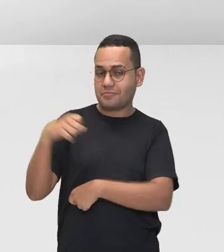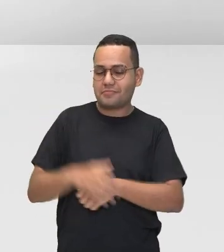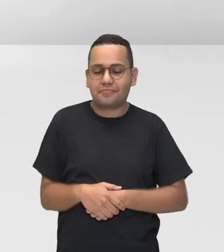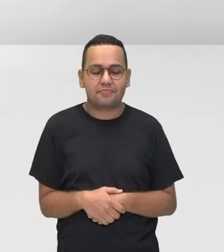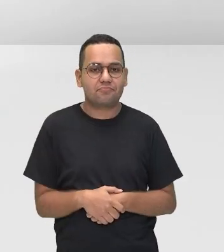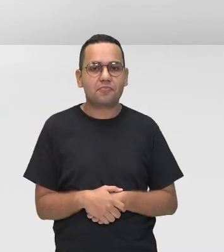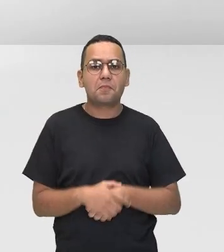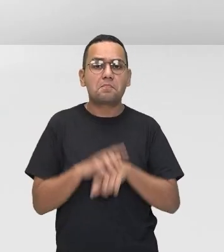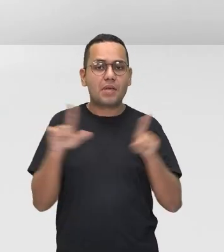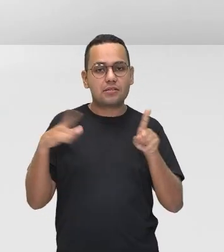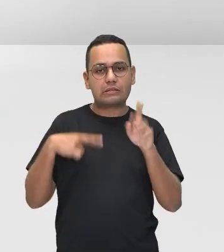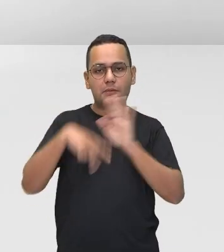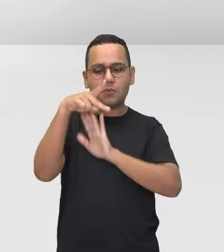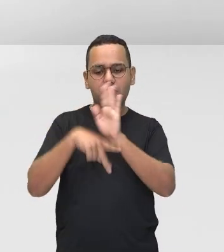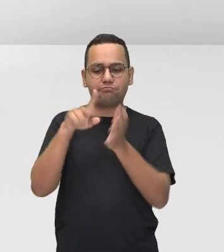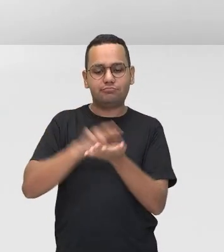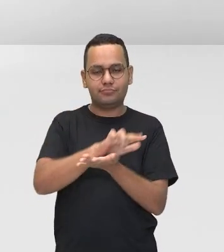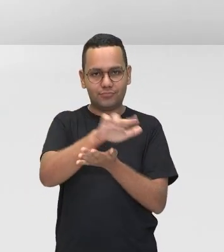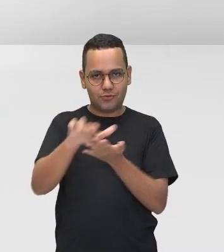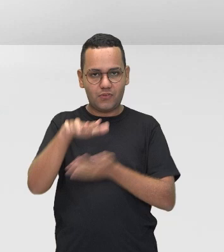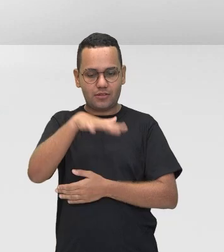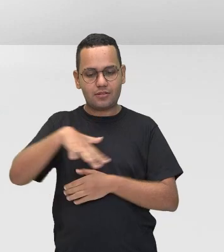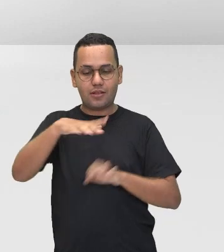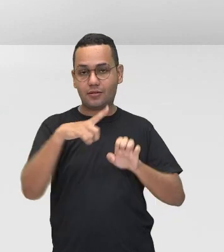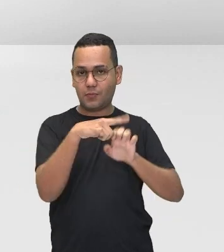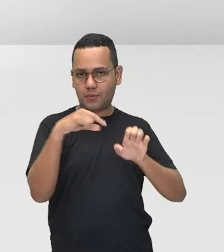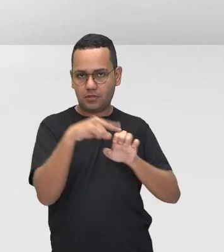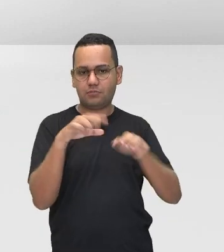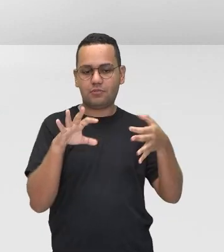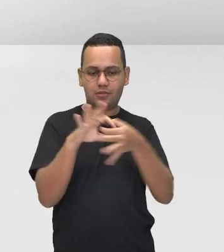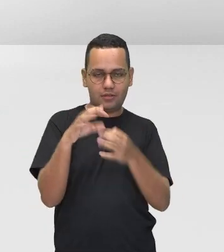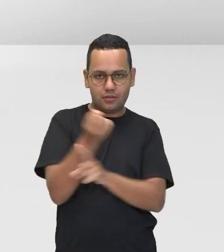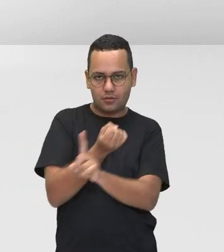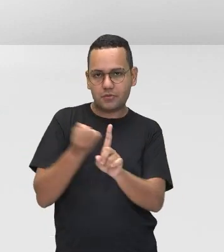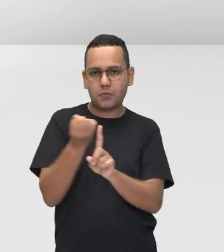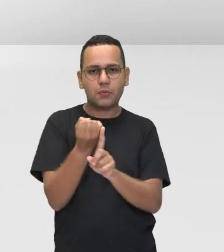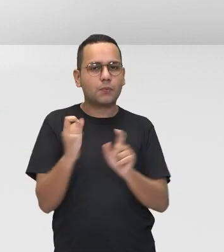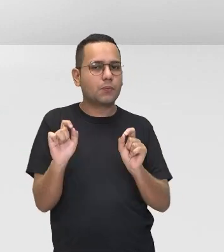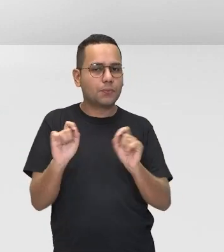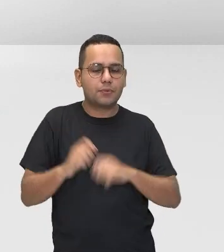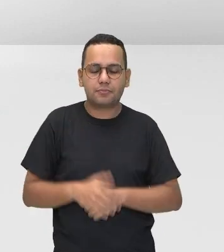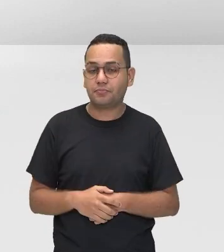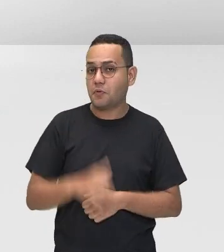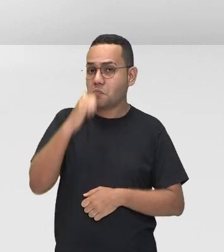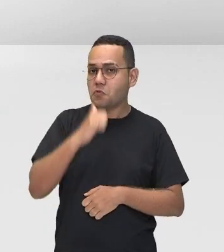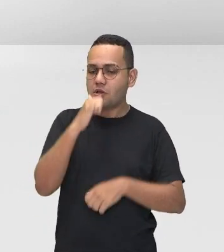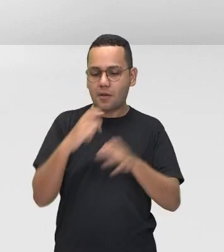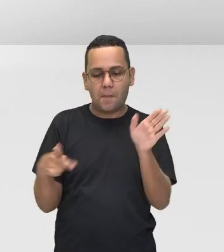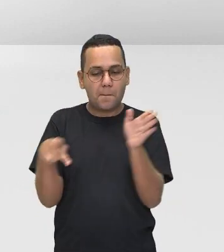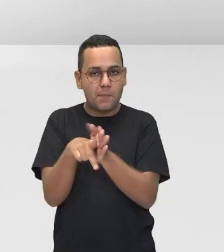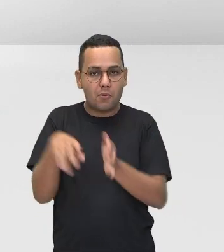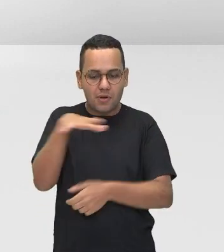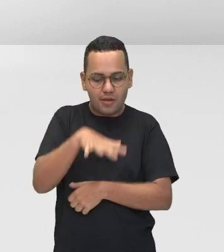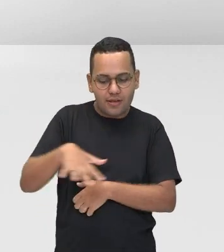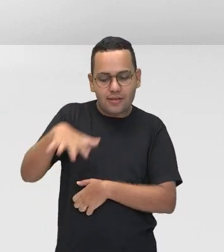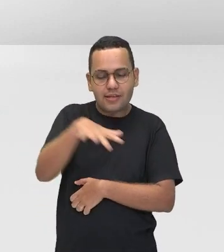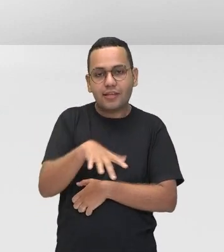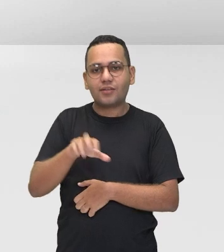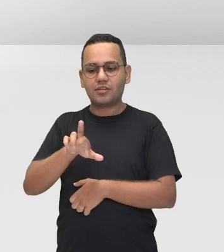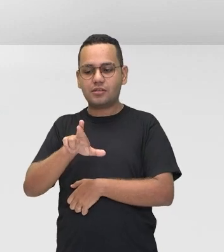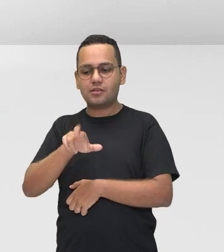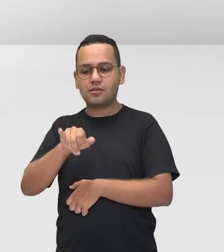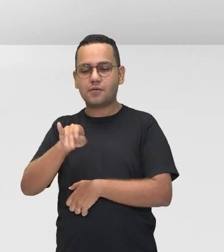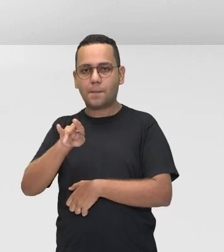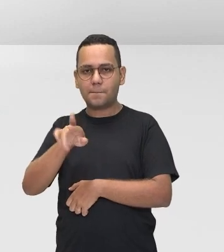vários projetos, né, voltados aí para o empreendedorismo social, trabalhando com mulheres das nossas comunidades ribeirinhas, das nossas